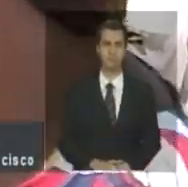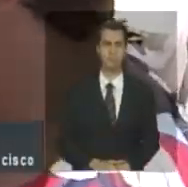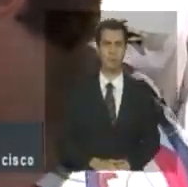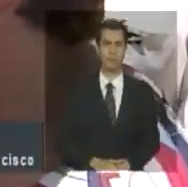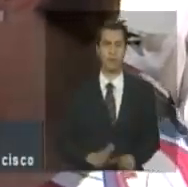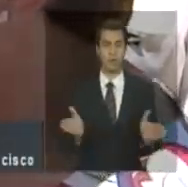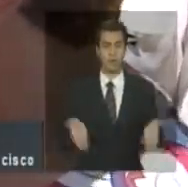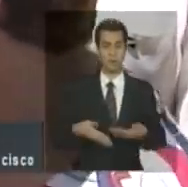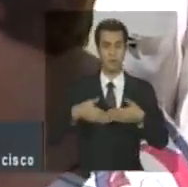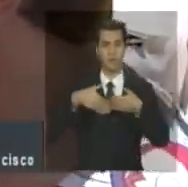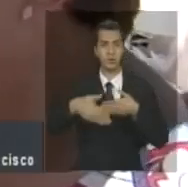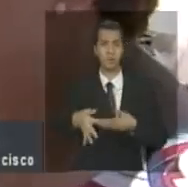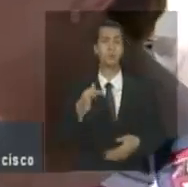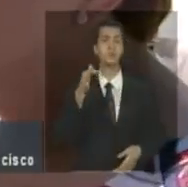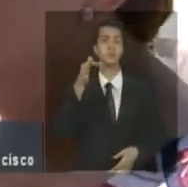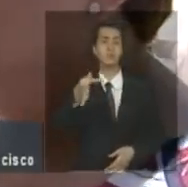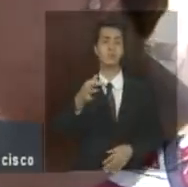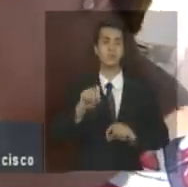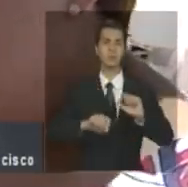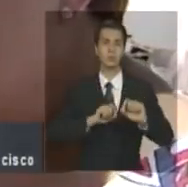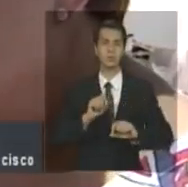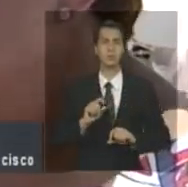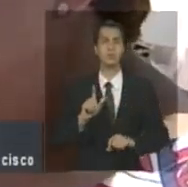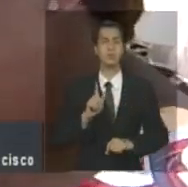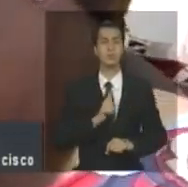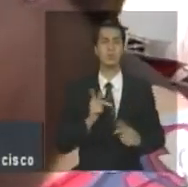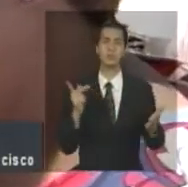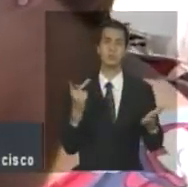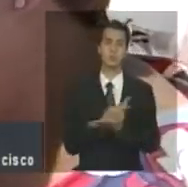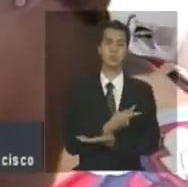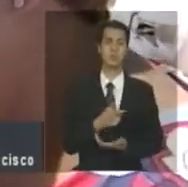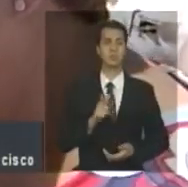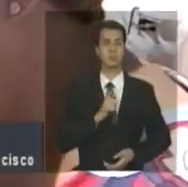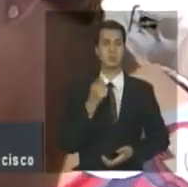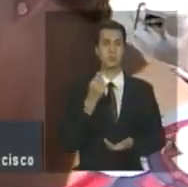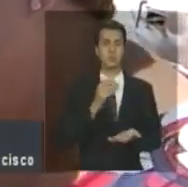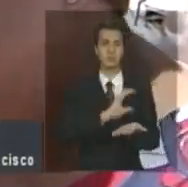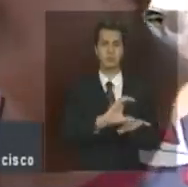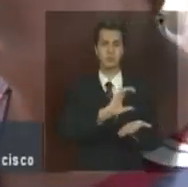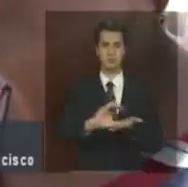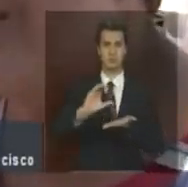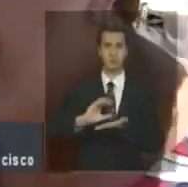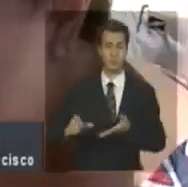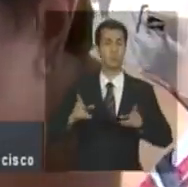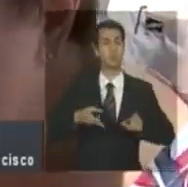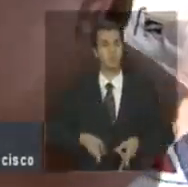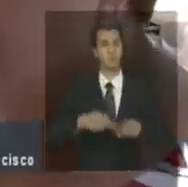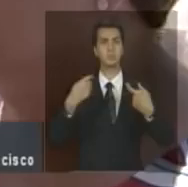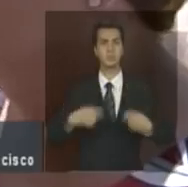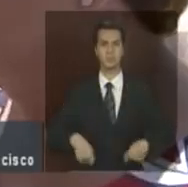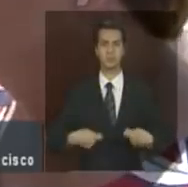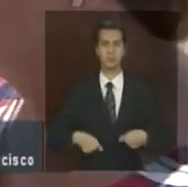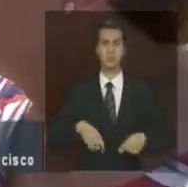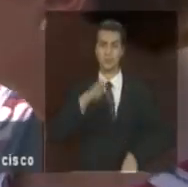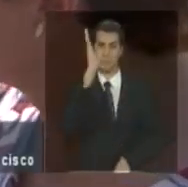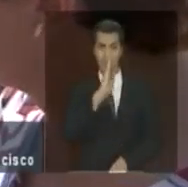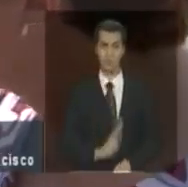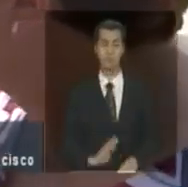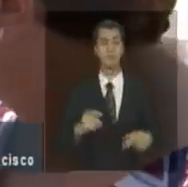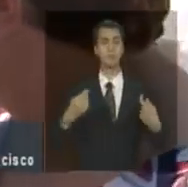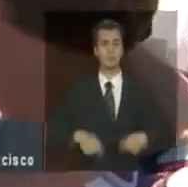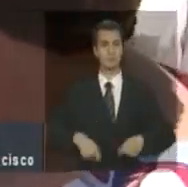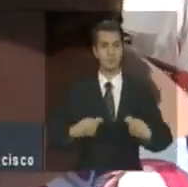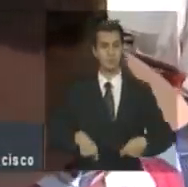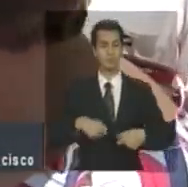para frente, justificativa nenhuma para que esses investimentos não saiam. O Brasil precisa esse ano, não